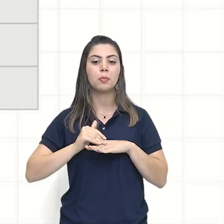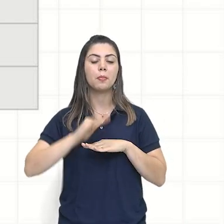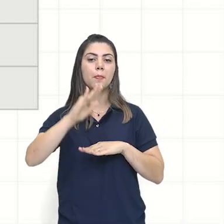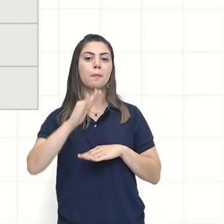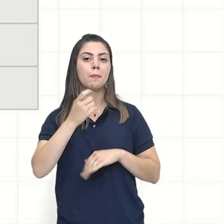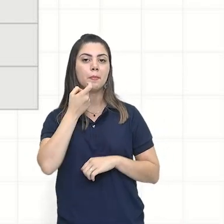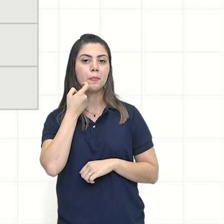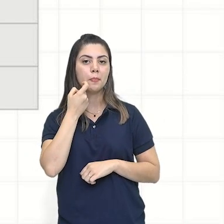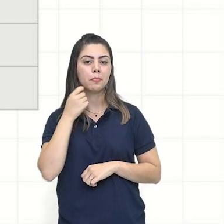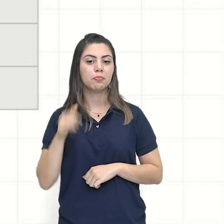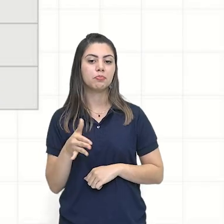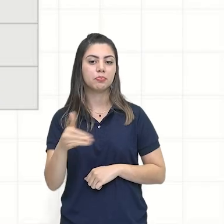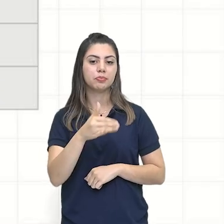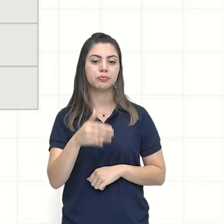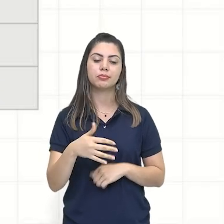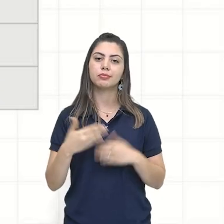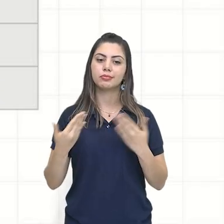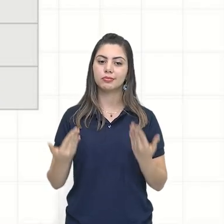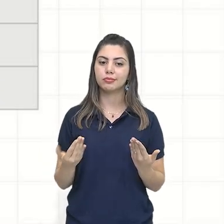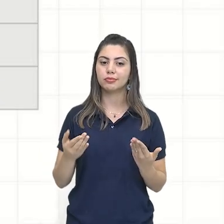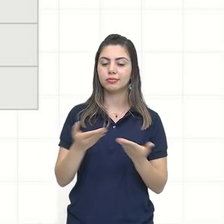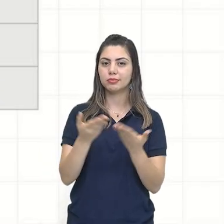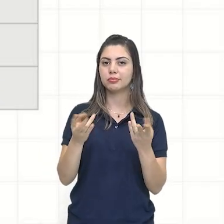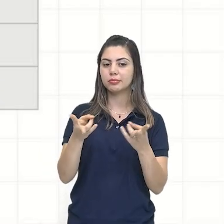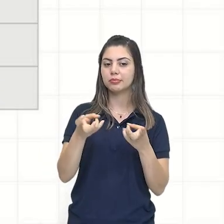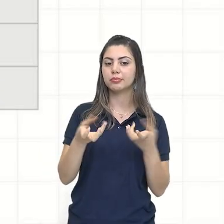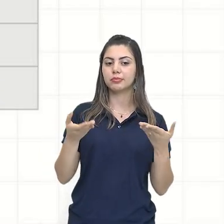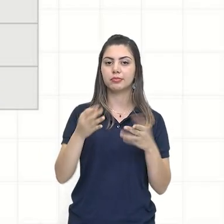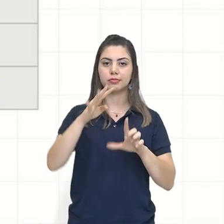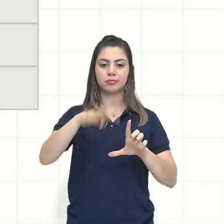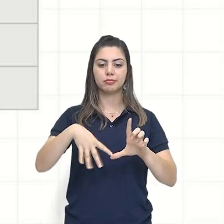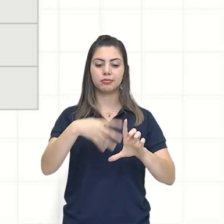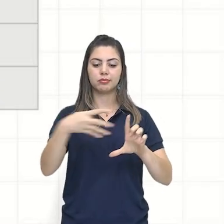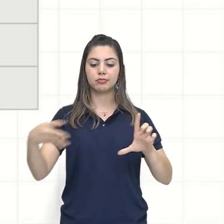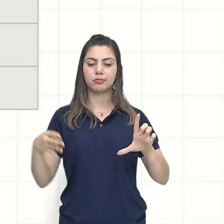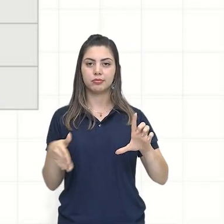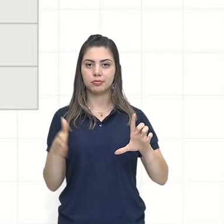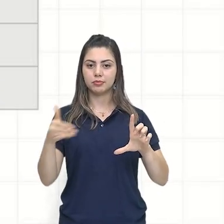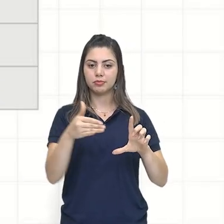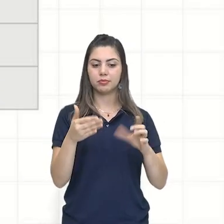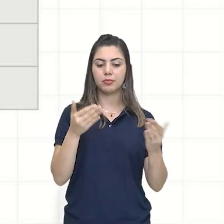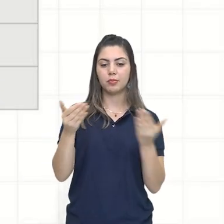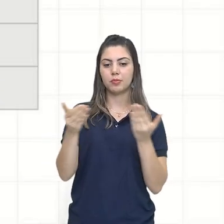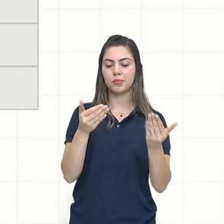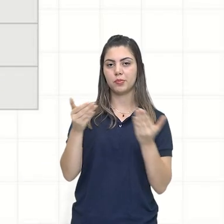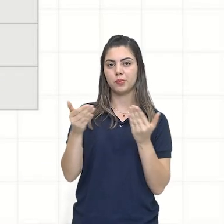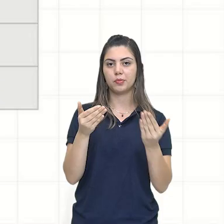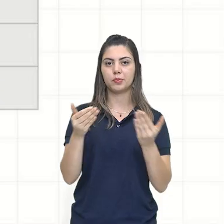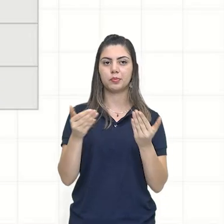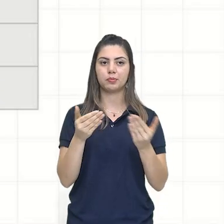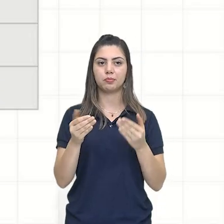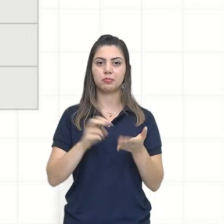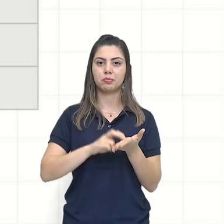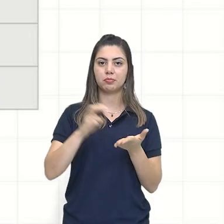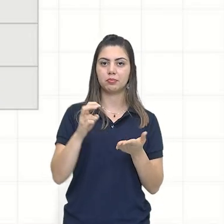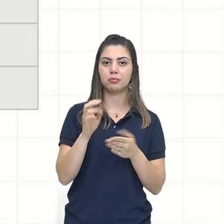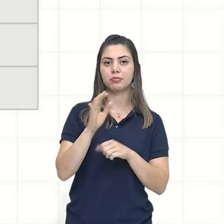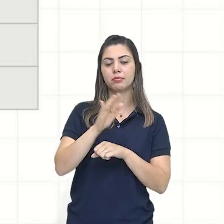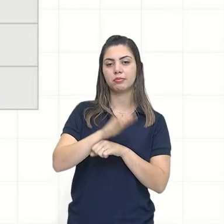essa pergunta, basta localizar no gráfico a coluna da proteína do peixe e comparar os valores e selecionar o maior deles. Olha